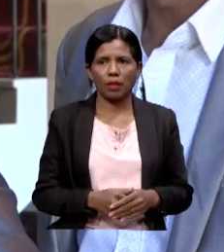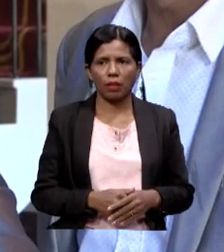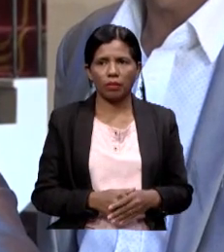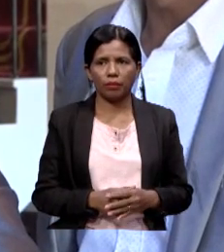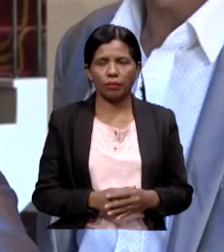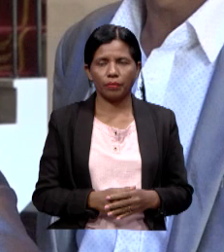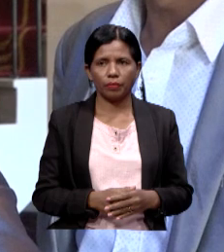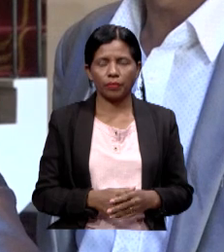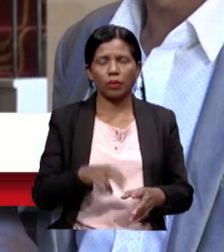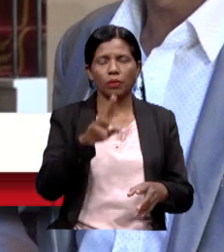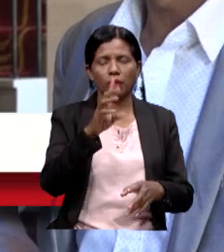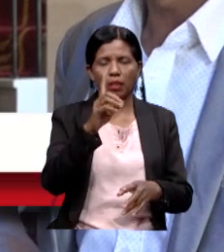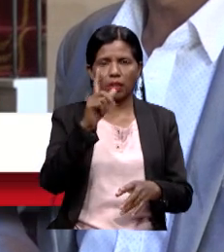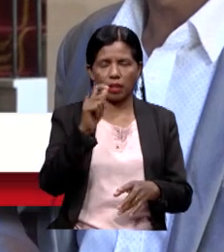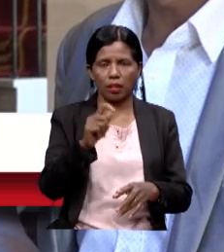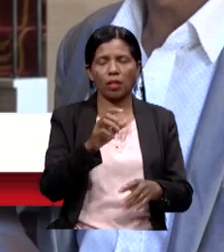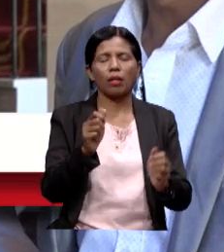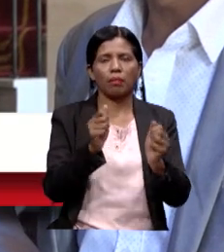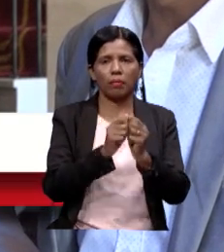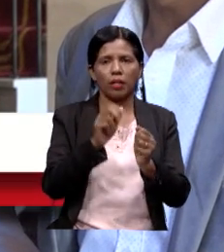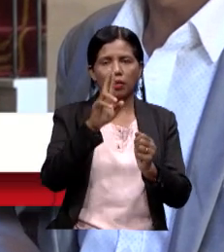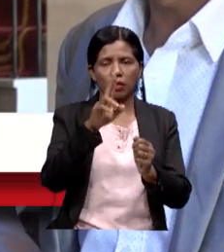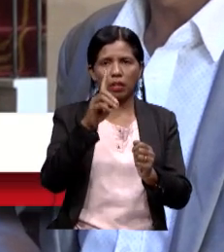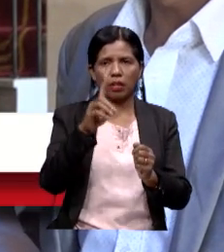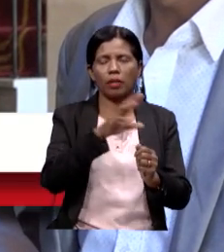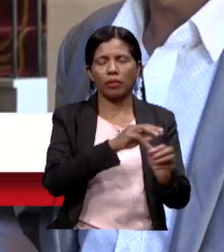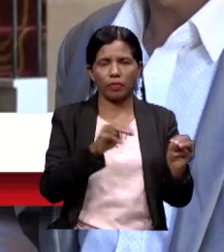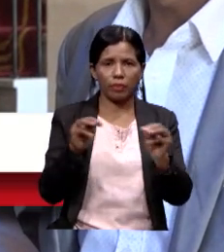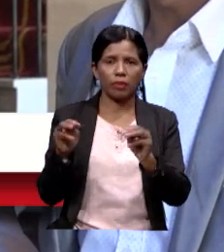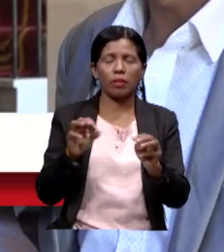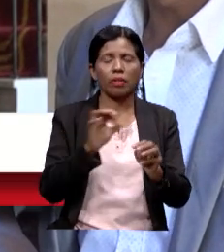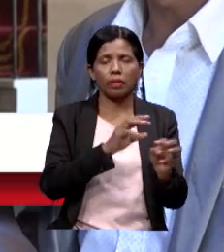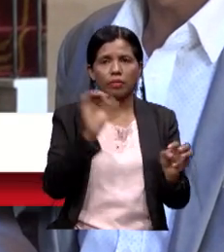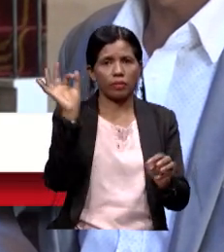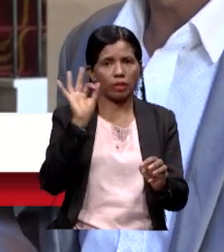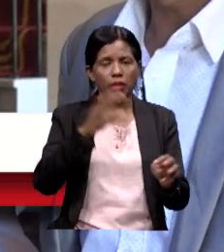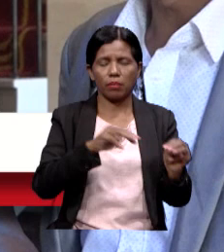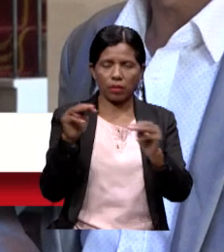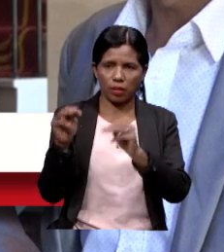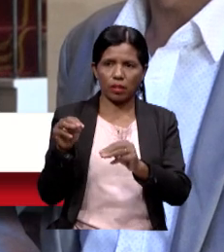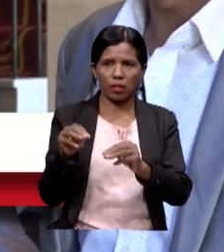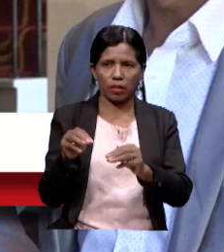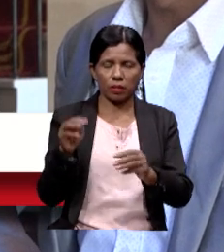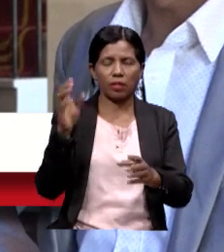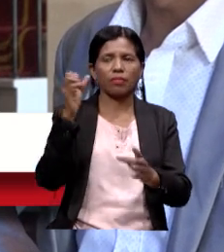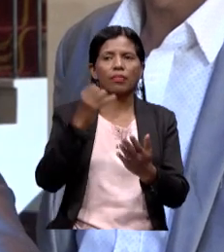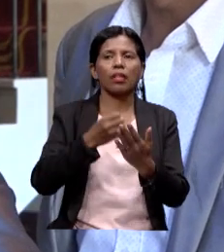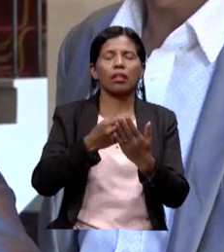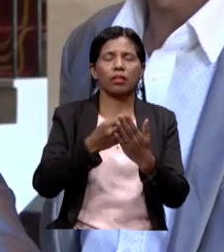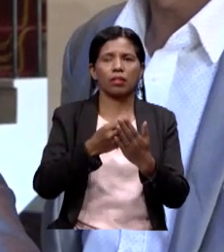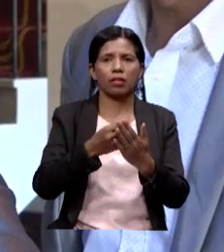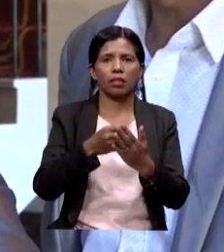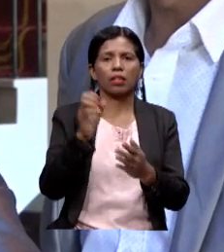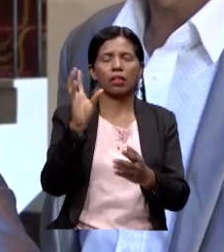Ba UDT, PUDD ou Frente Mudança, que tem previsão da eleição, né? Ia 6 ou 12 de maio. Pronto,